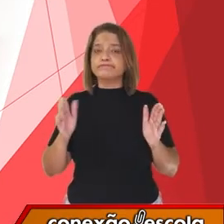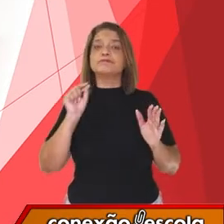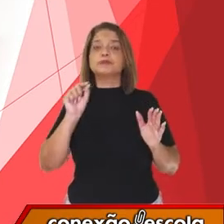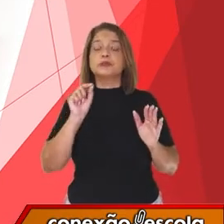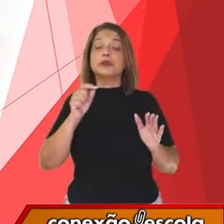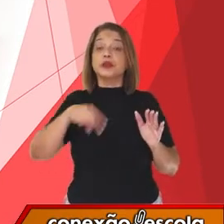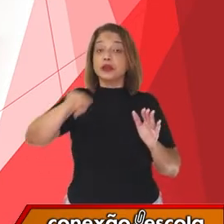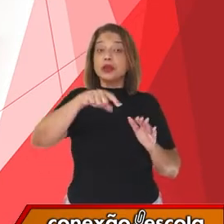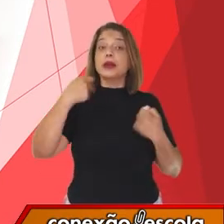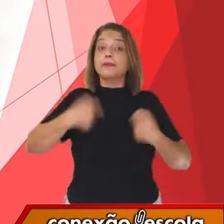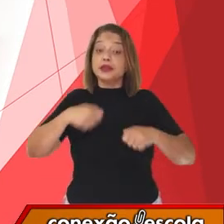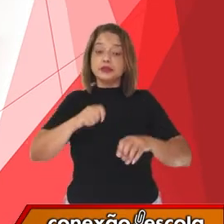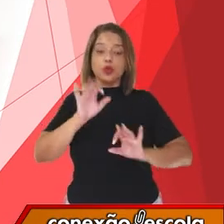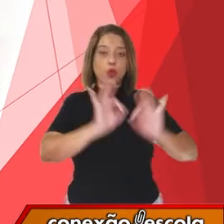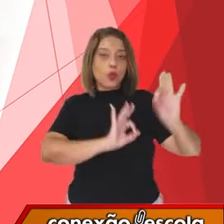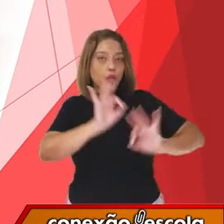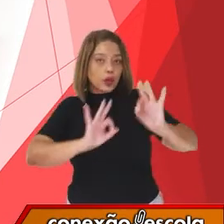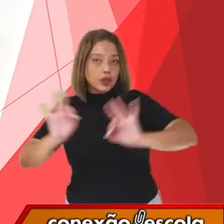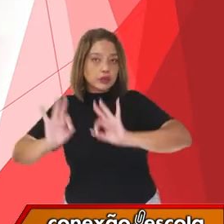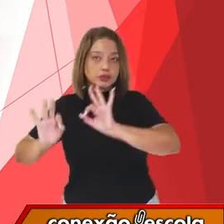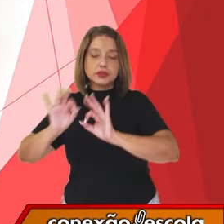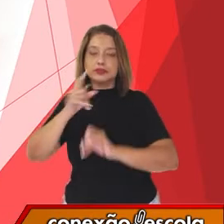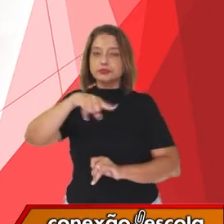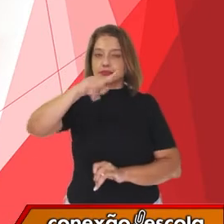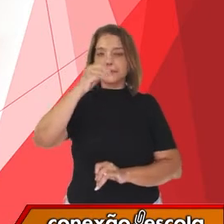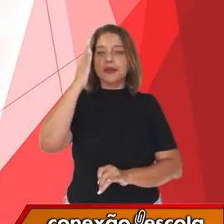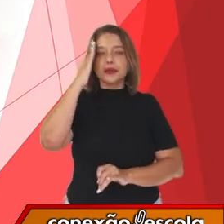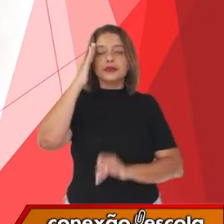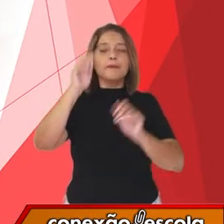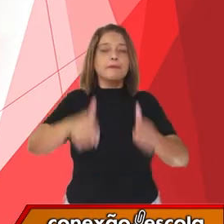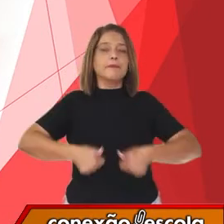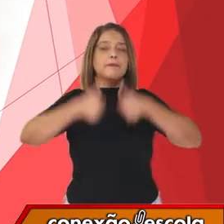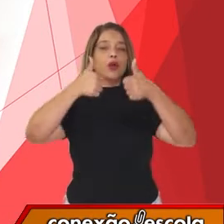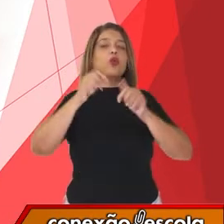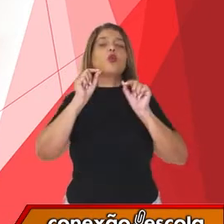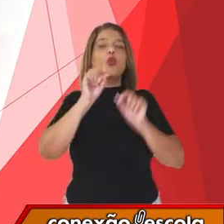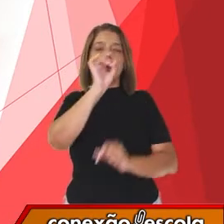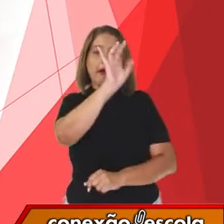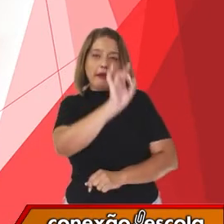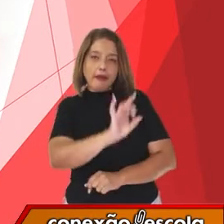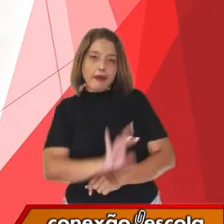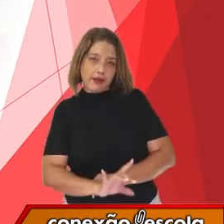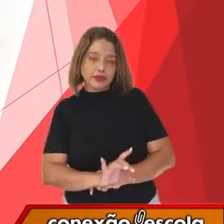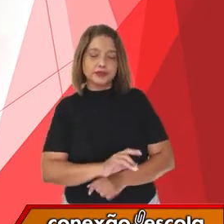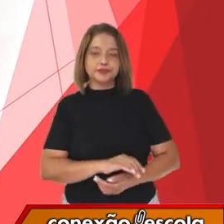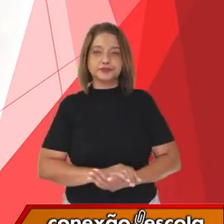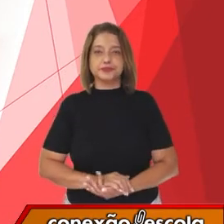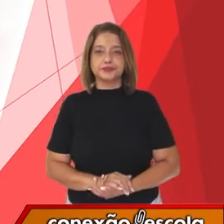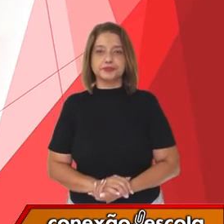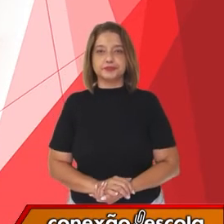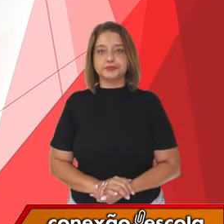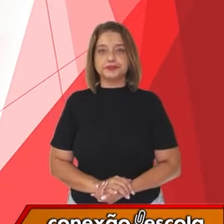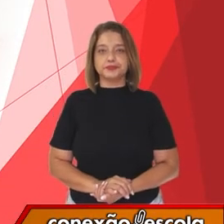uma organização. Vamos entender melhor cada um desses detalhes?